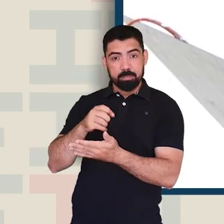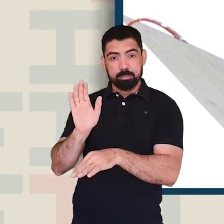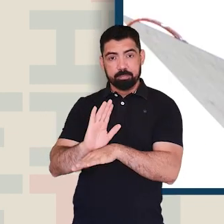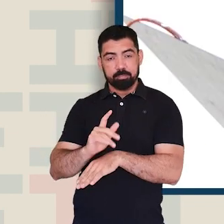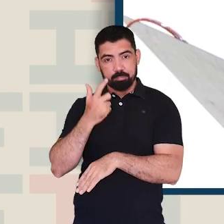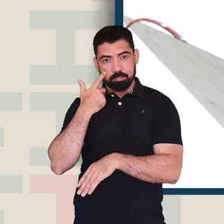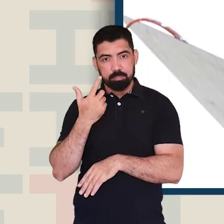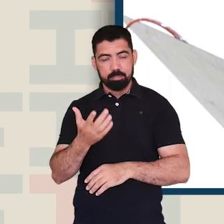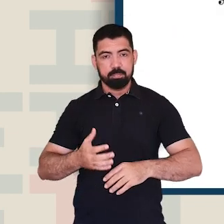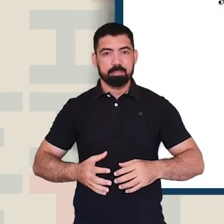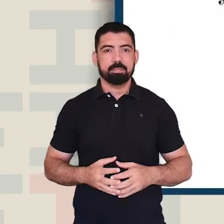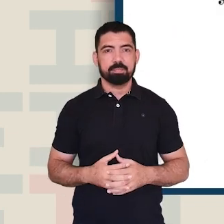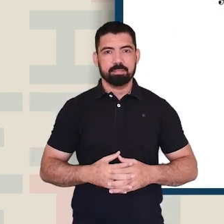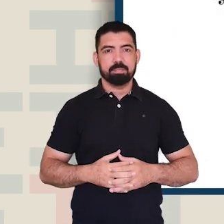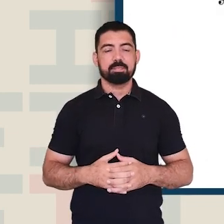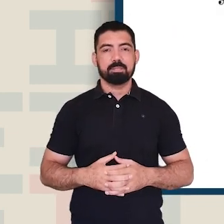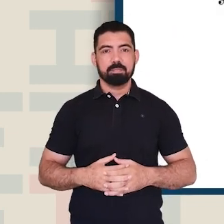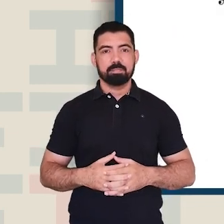documentário.